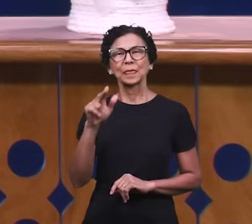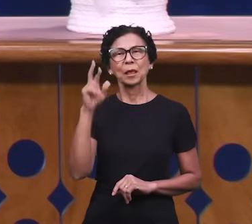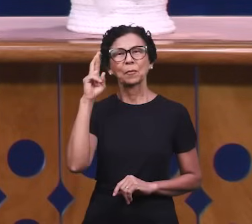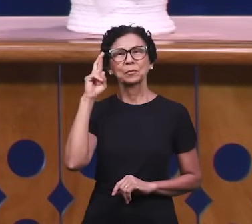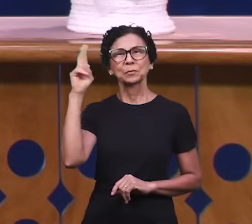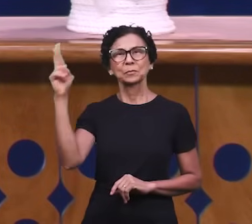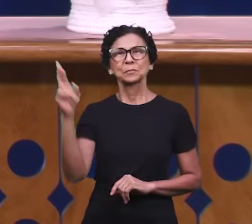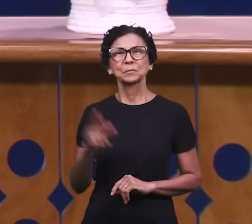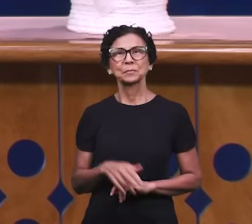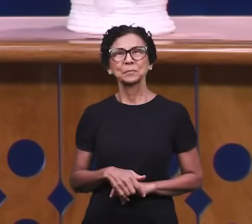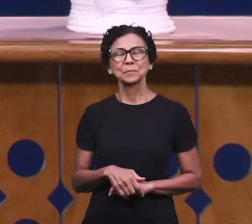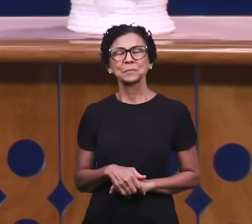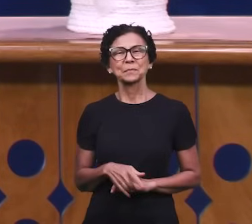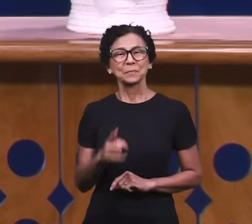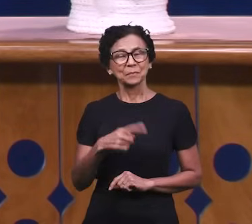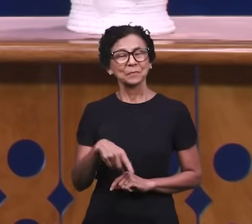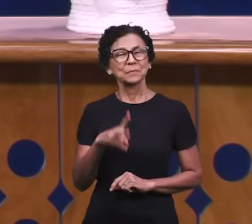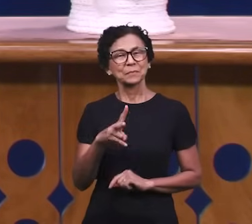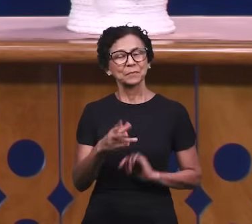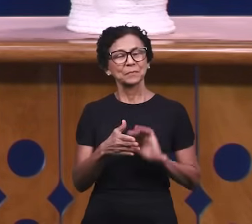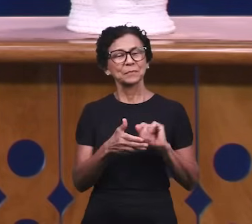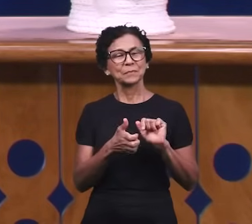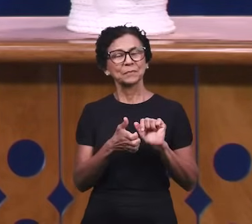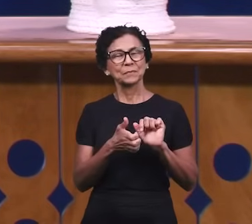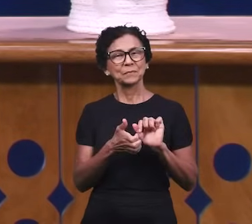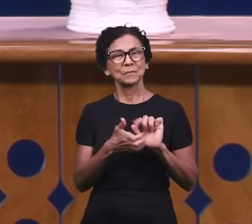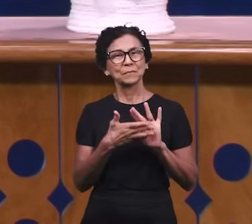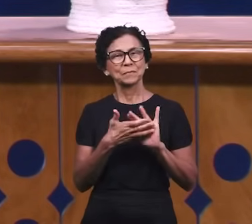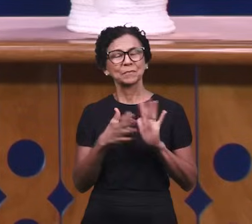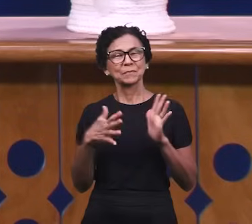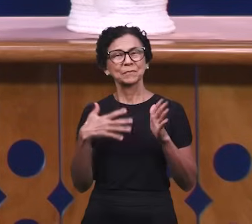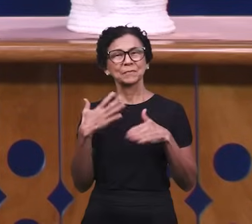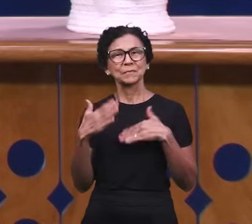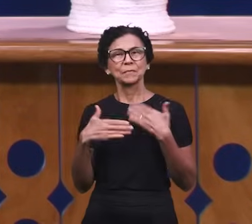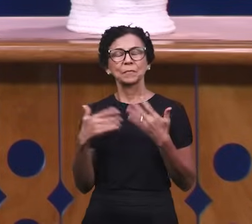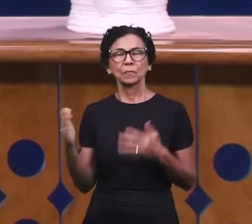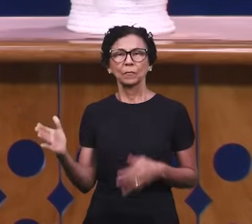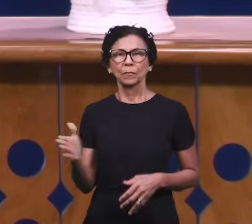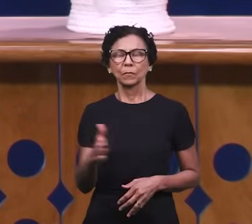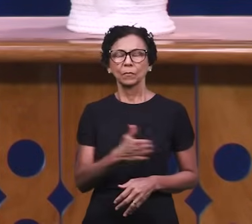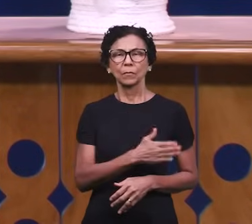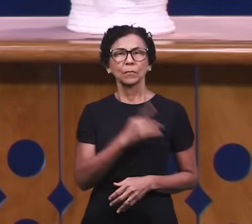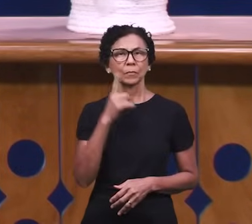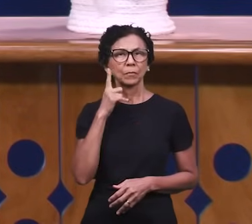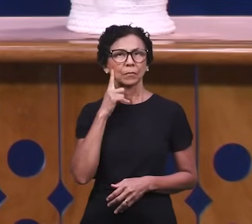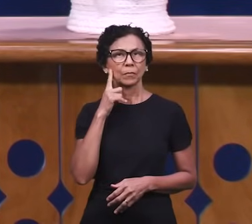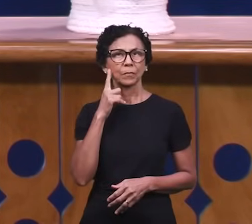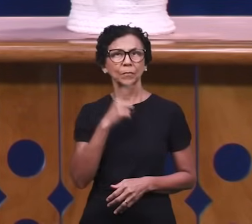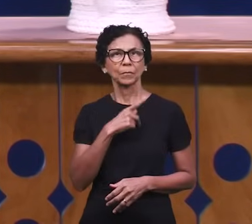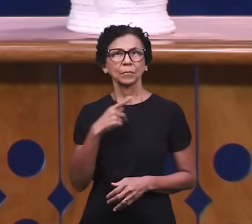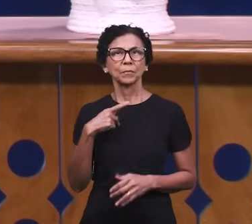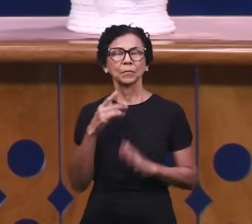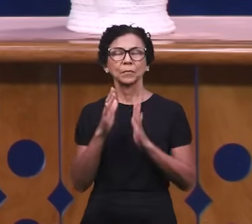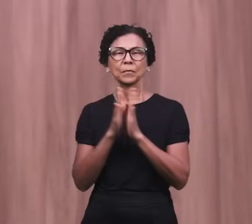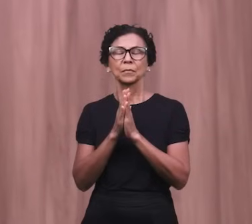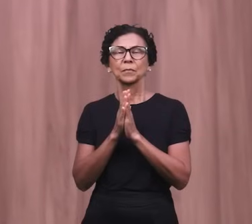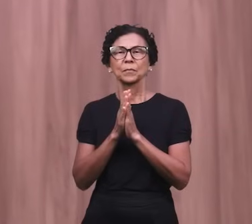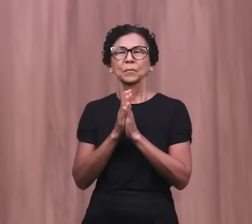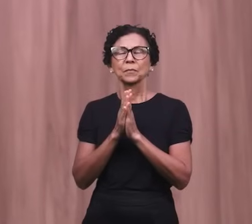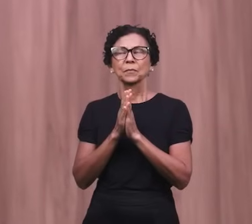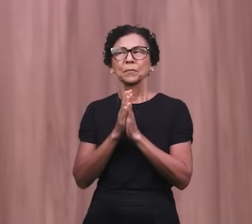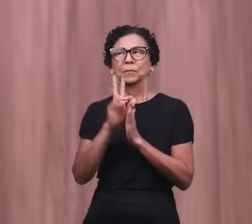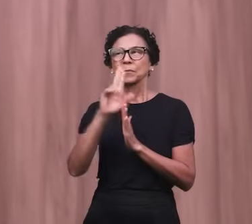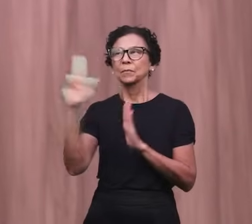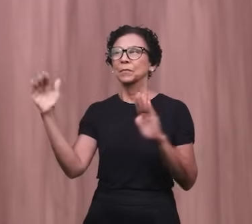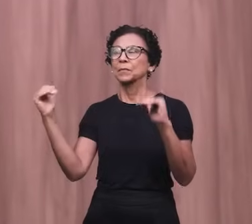mesma alegria bendizemos o nosso Deus. Mais uma oração de glorificação, de adoração ao nosso Deus.